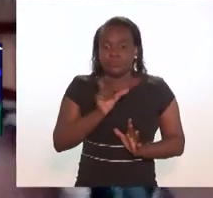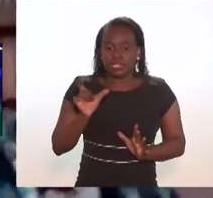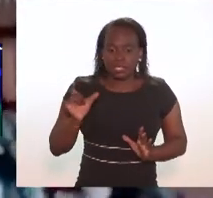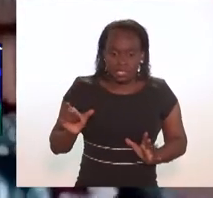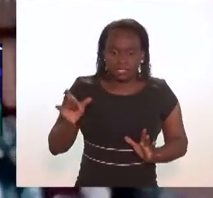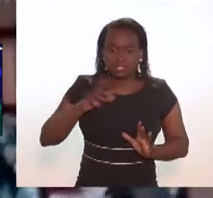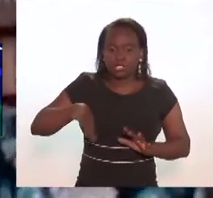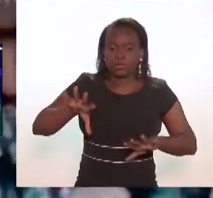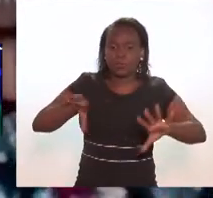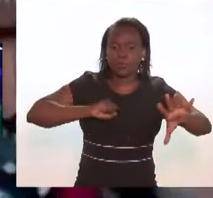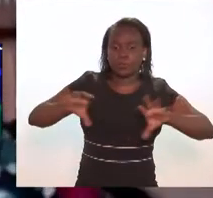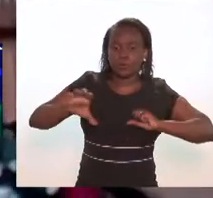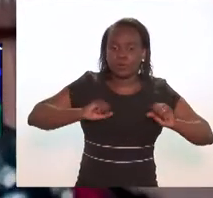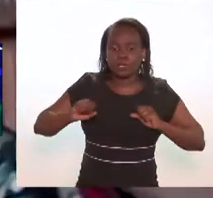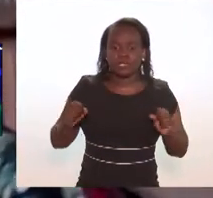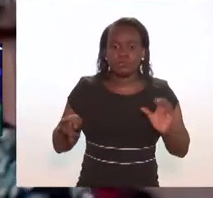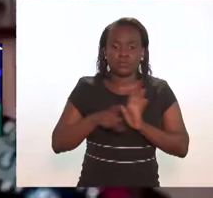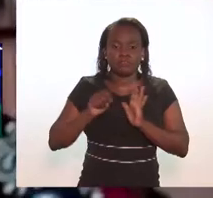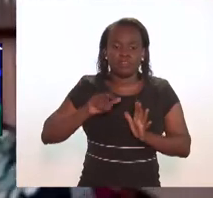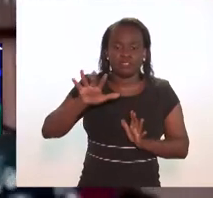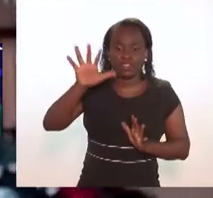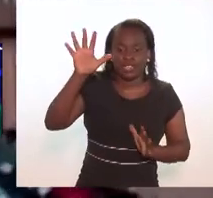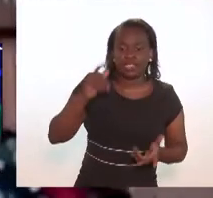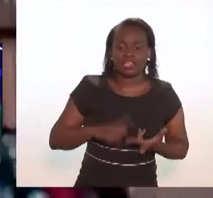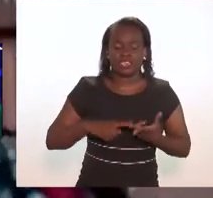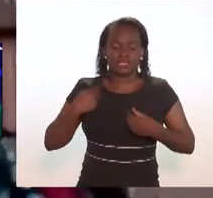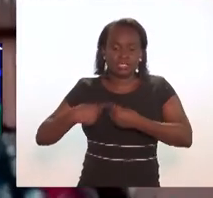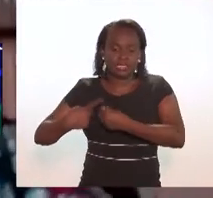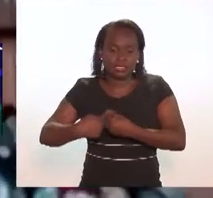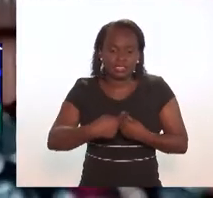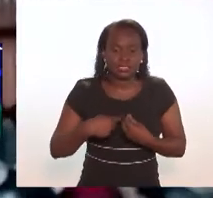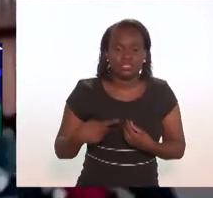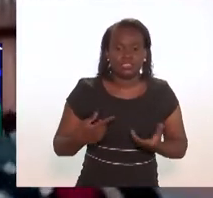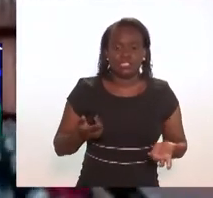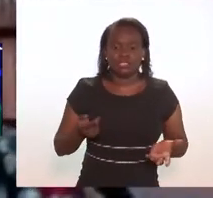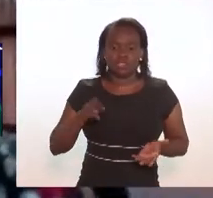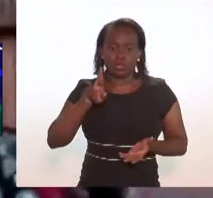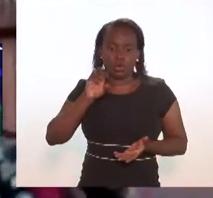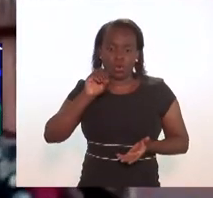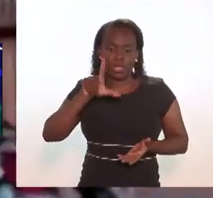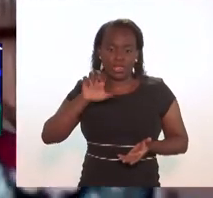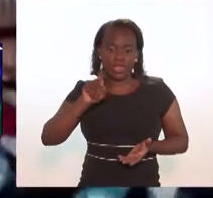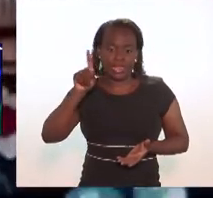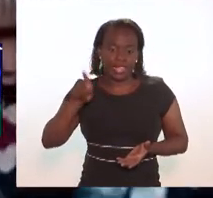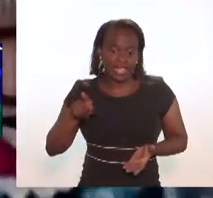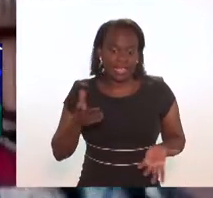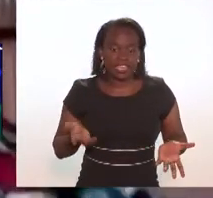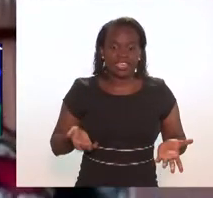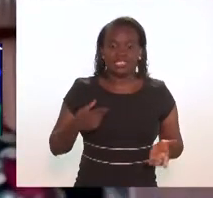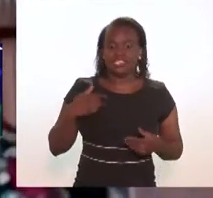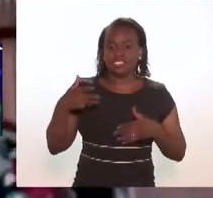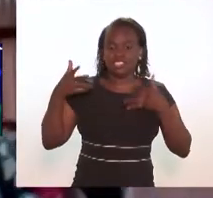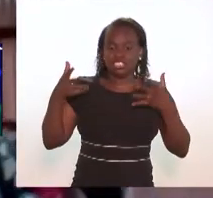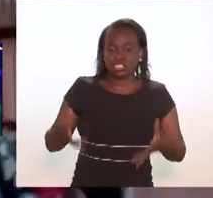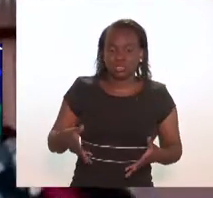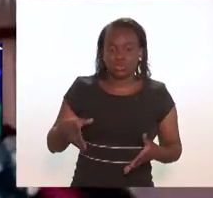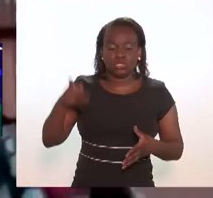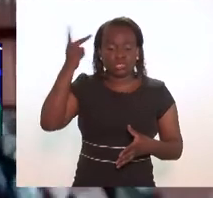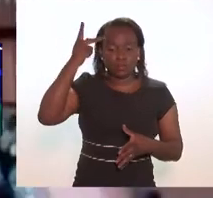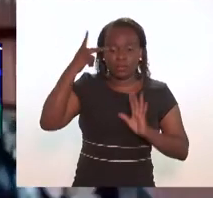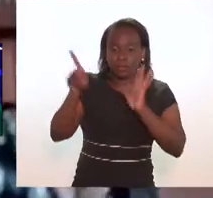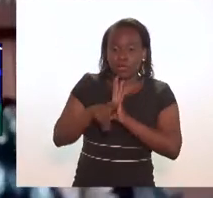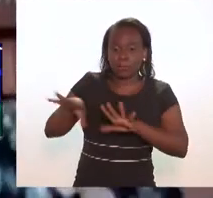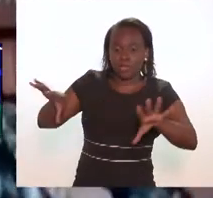nós assimilamos a partir das favelas, das periferias, o rolê que você fala chegou das quebradas de São